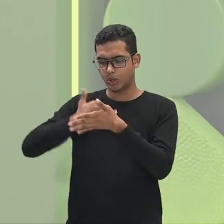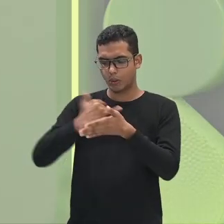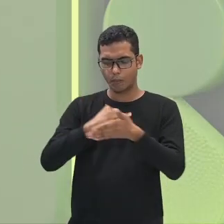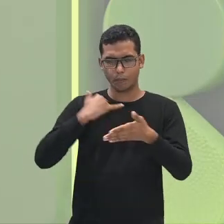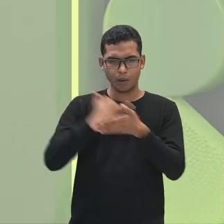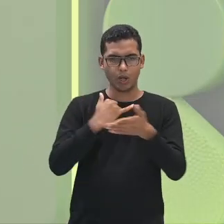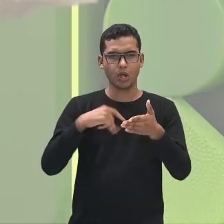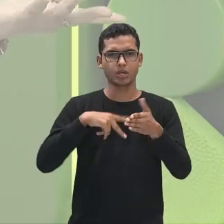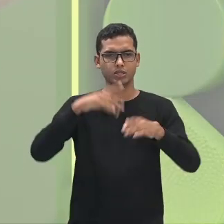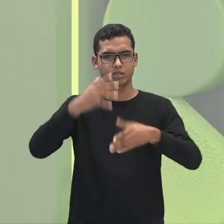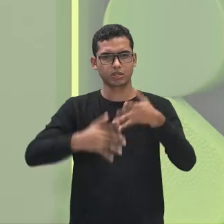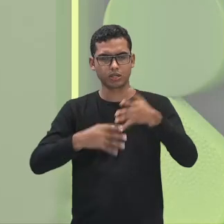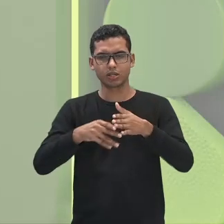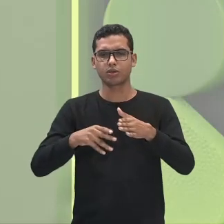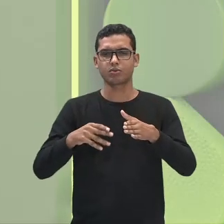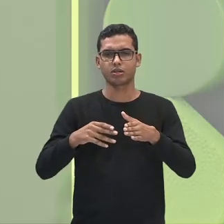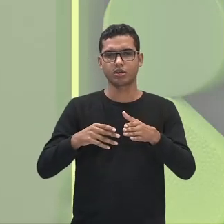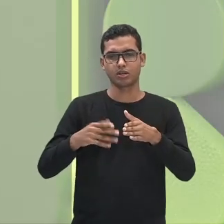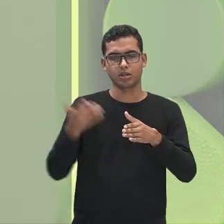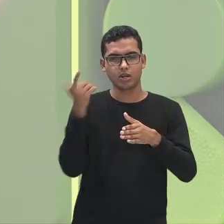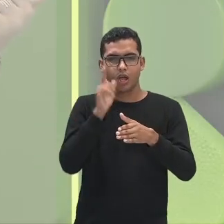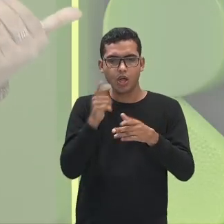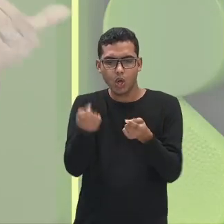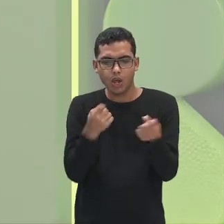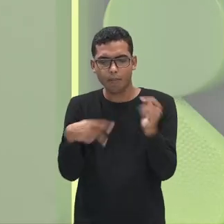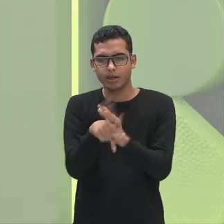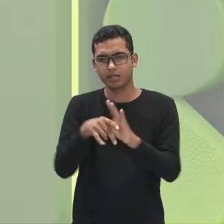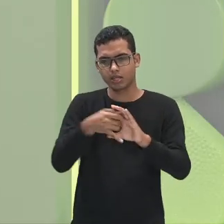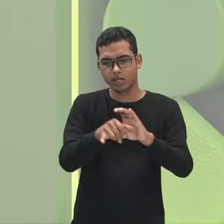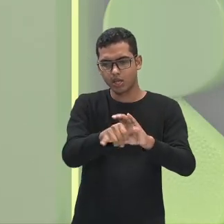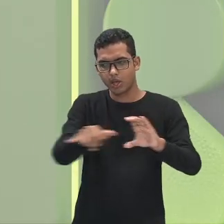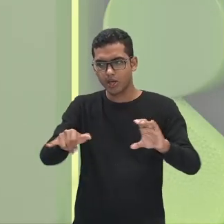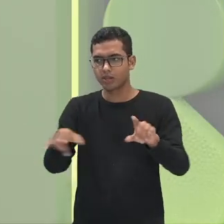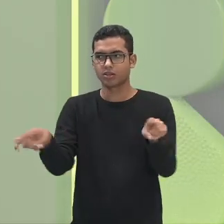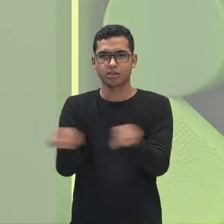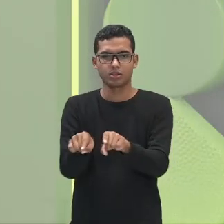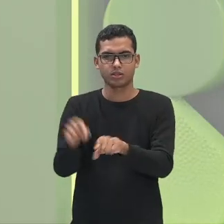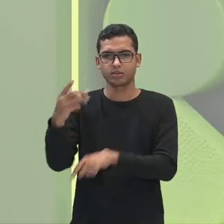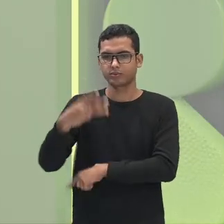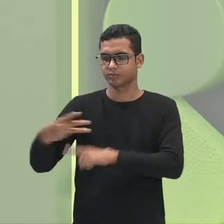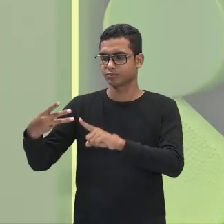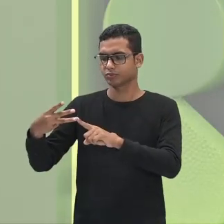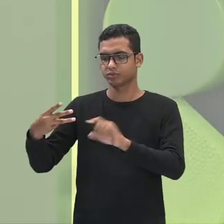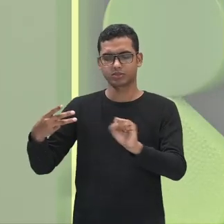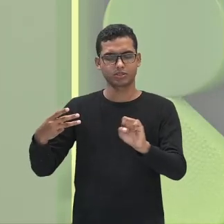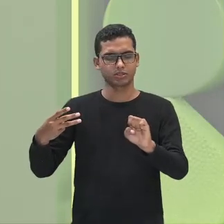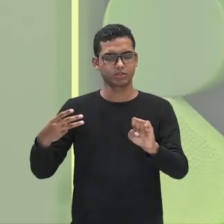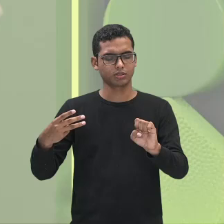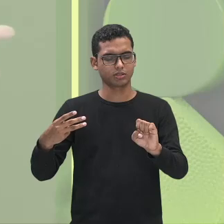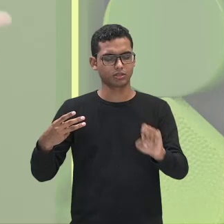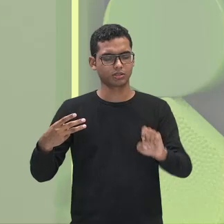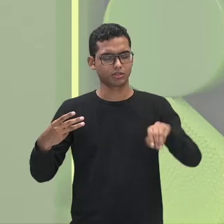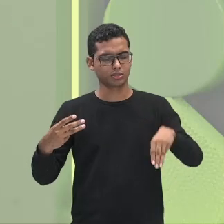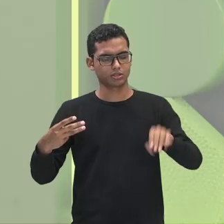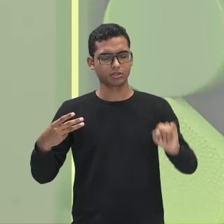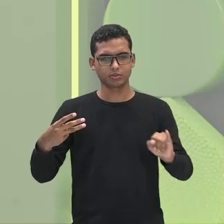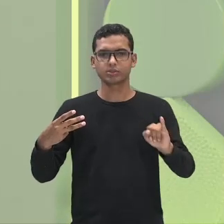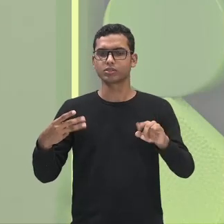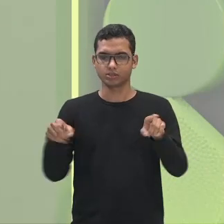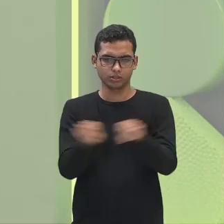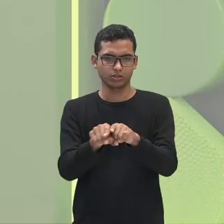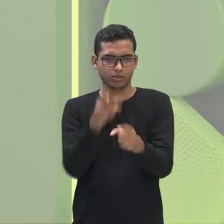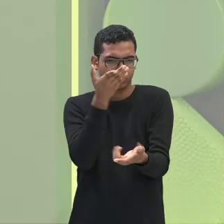semicondutores. O que significa dizer desses três materiais? Nós temos que saber qual é